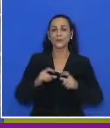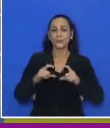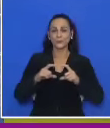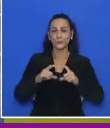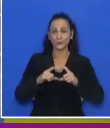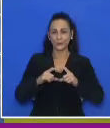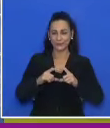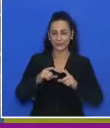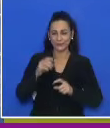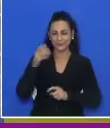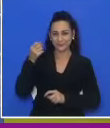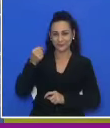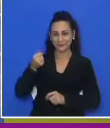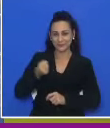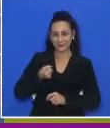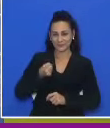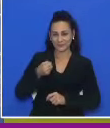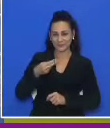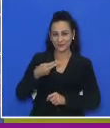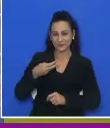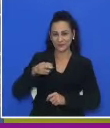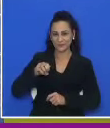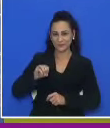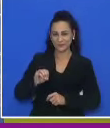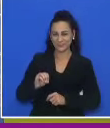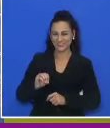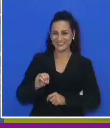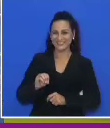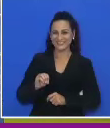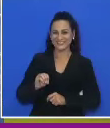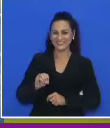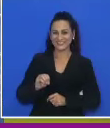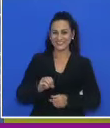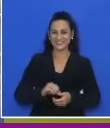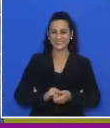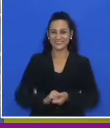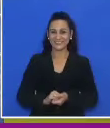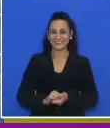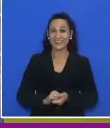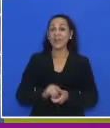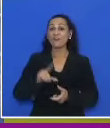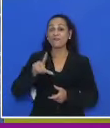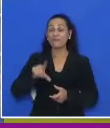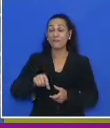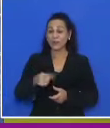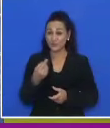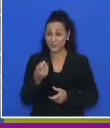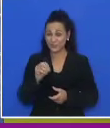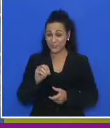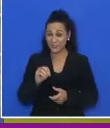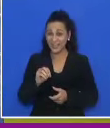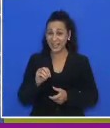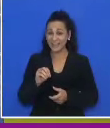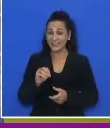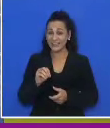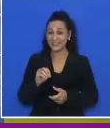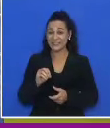Bola branca, número 20. Branca, 20. Foram sorteados 10